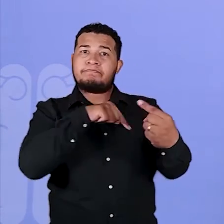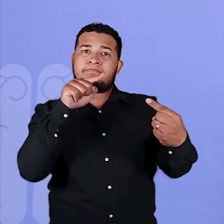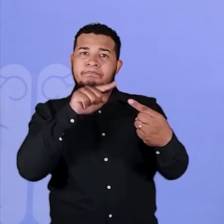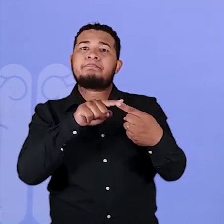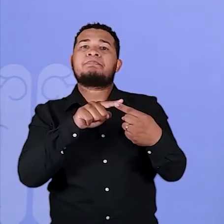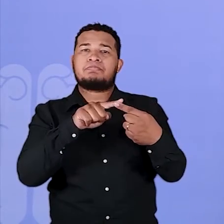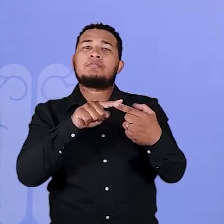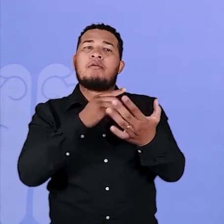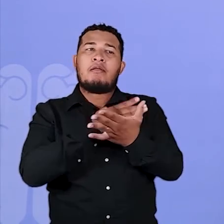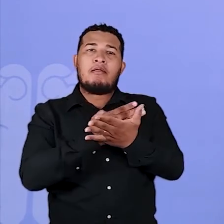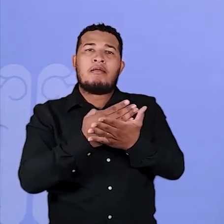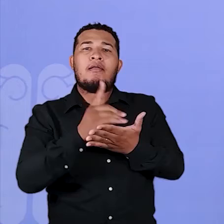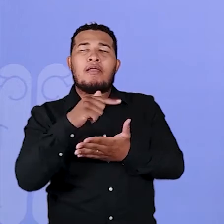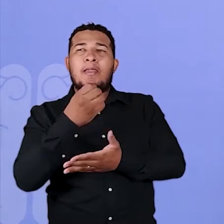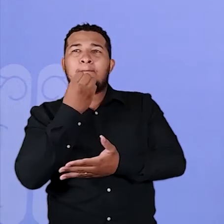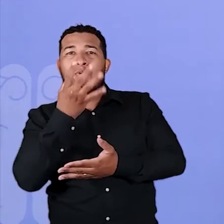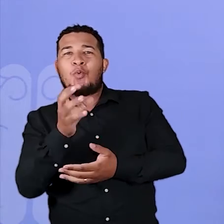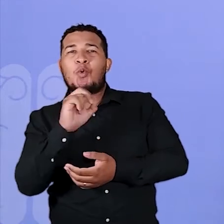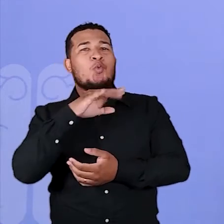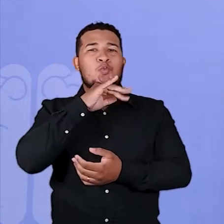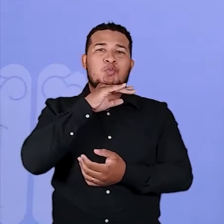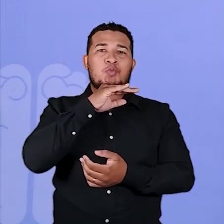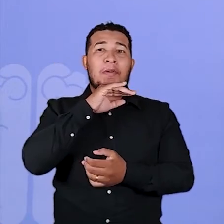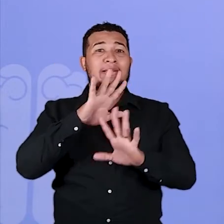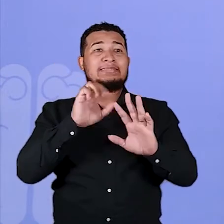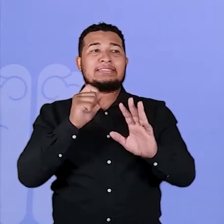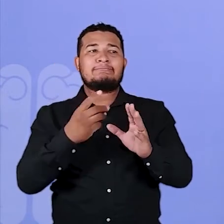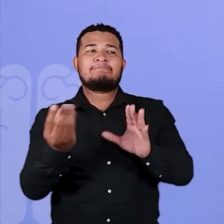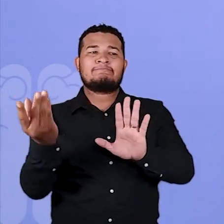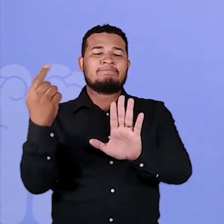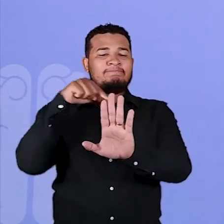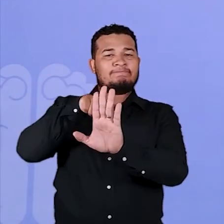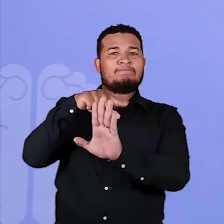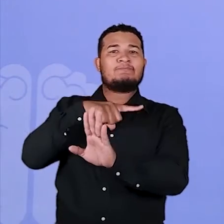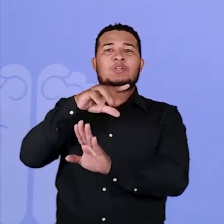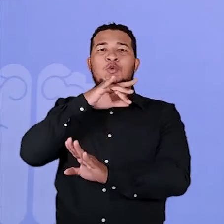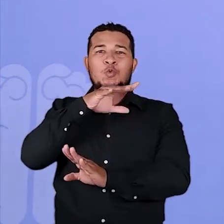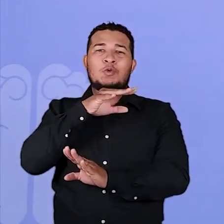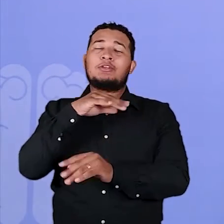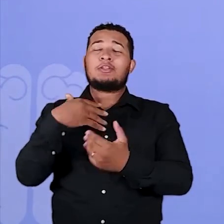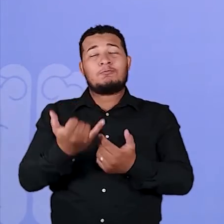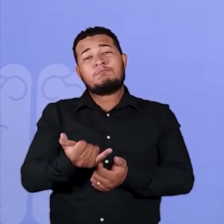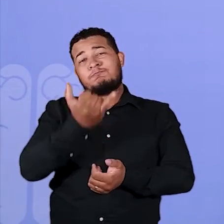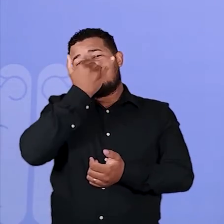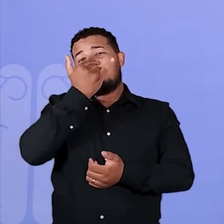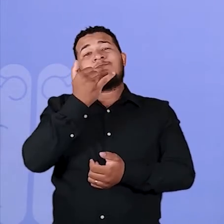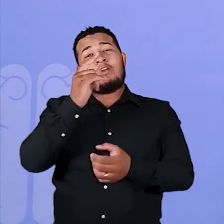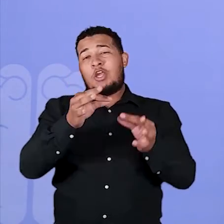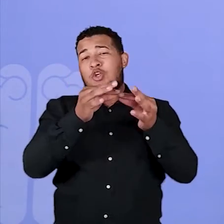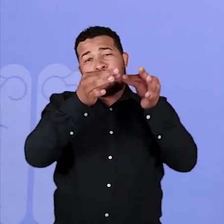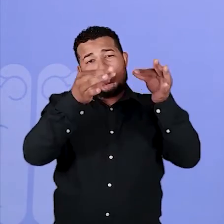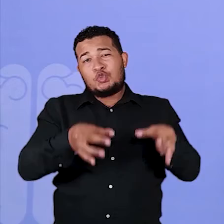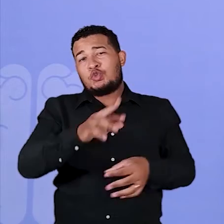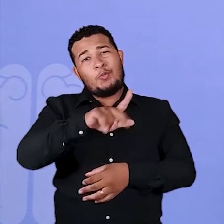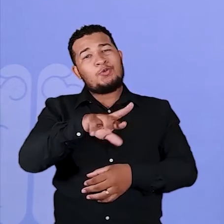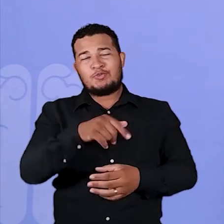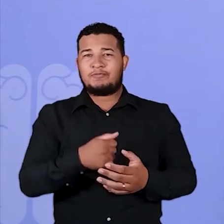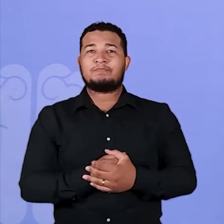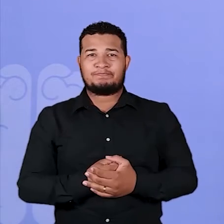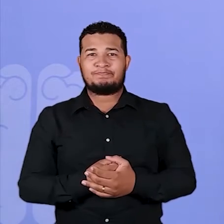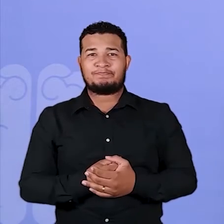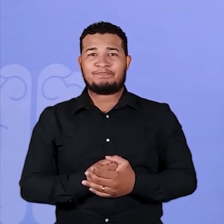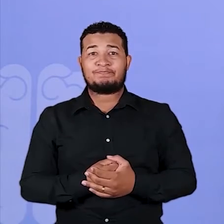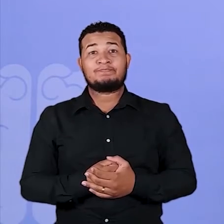essa intenção inicial era boa ou não. Se a ação teve consequências ruins, a ação é injusta. Acabou.